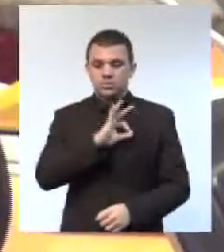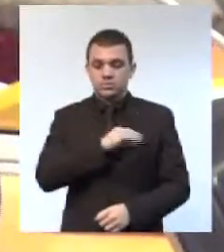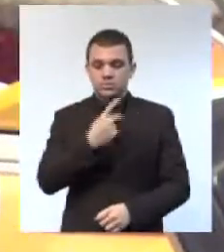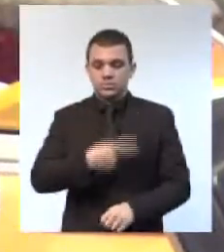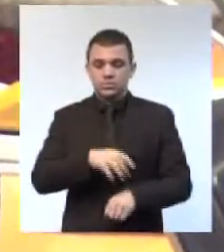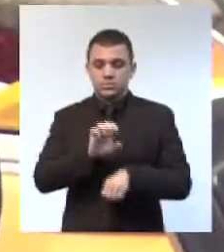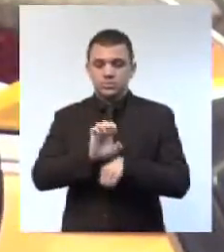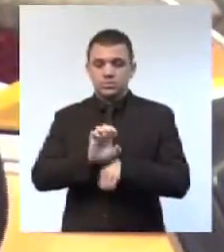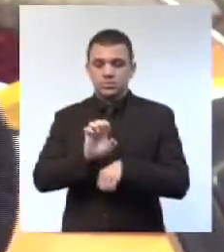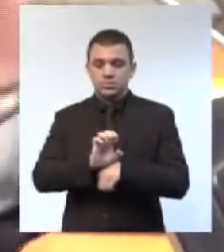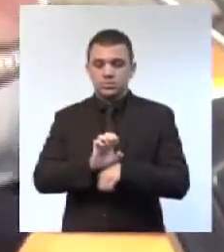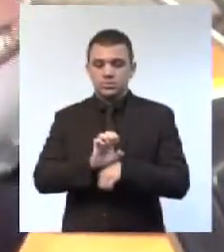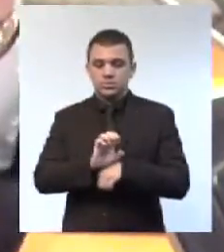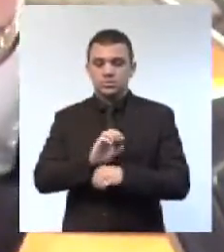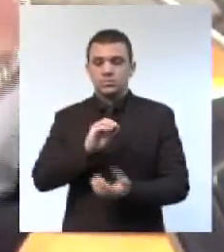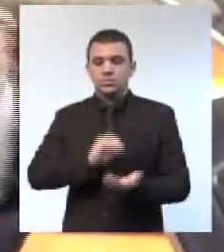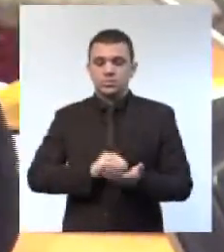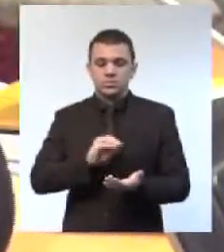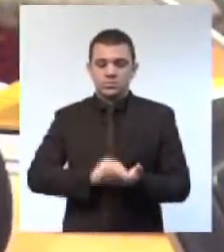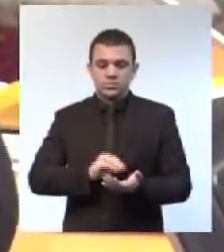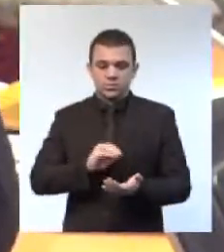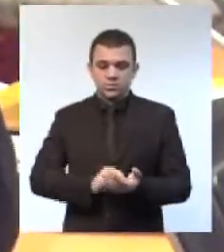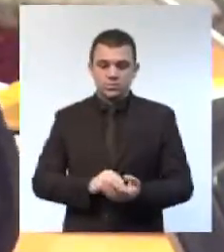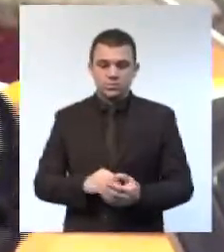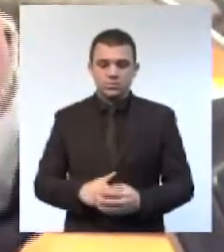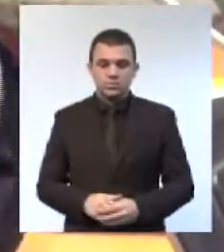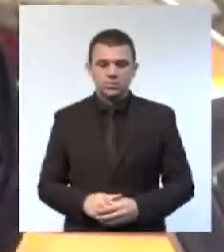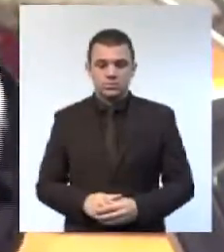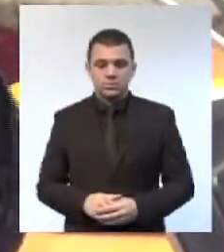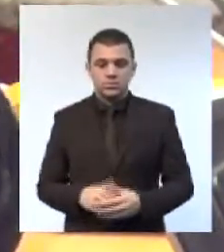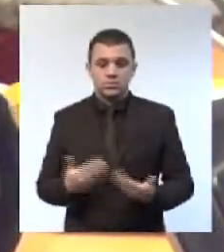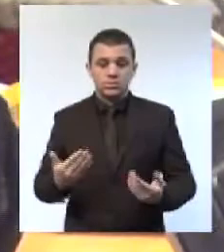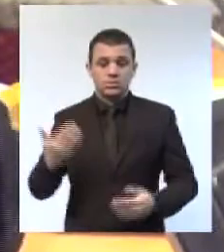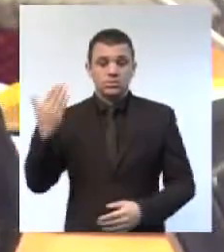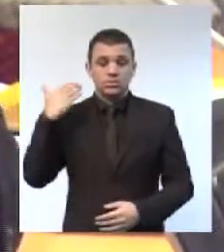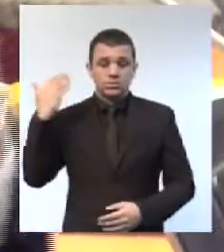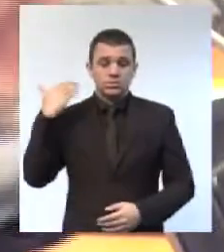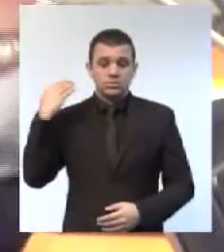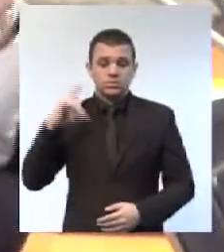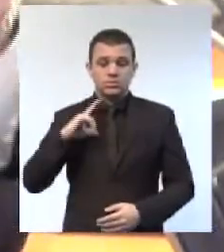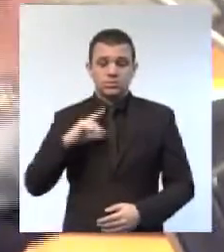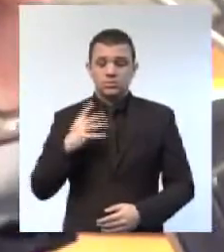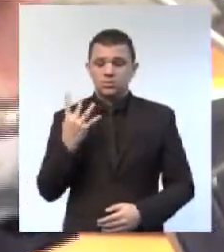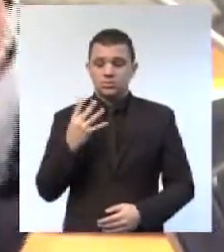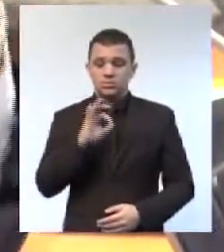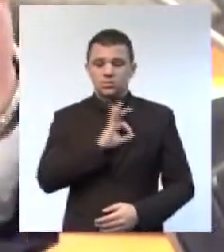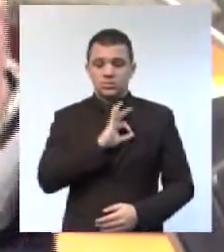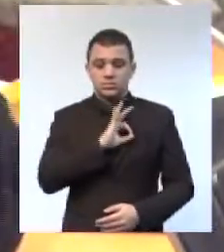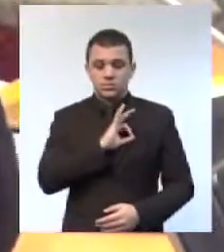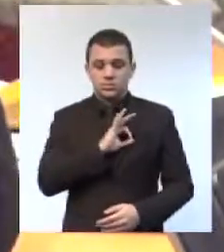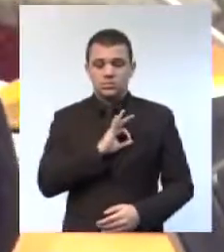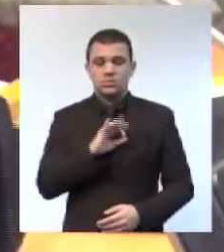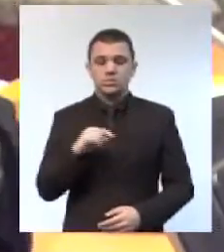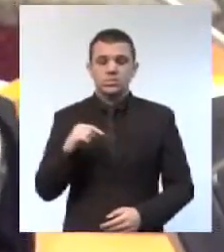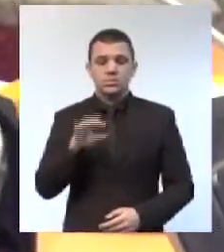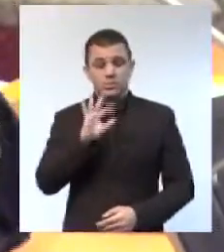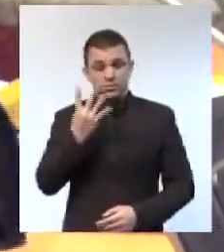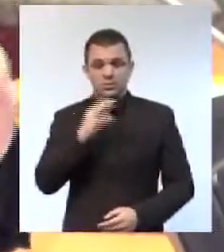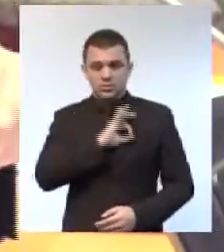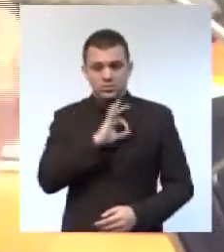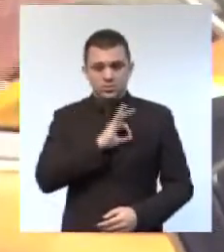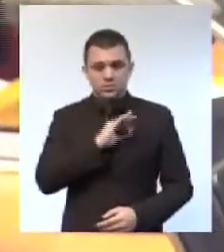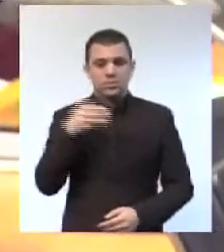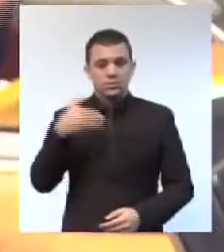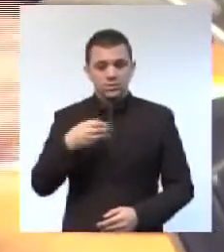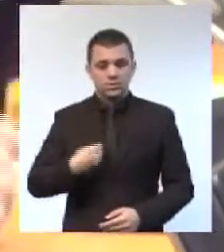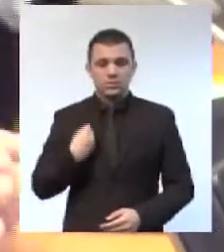suficiente. Nos últimos dias, 4 policiais que estão aí para nos defender, para